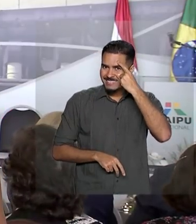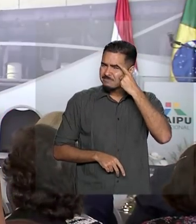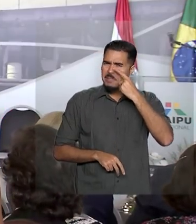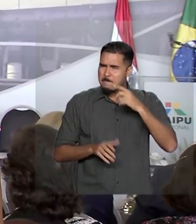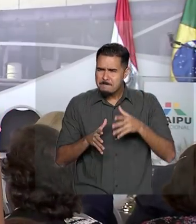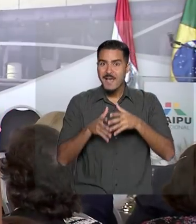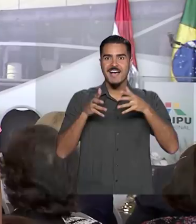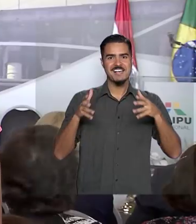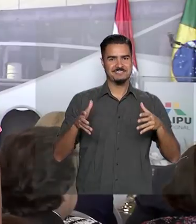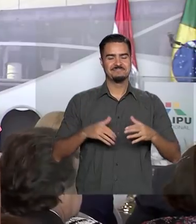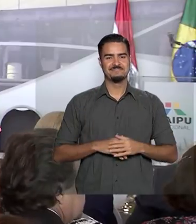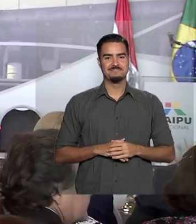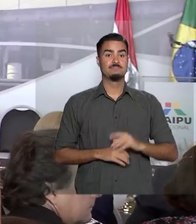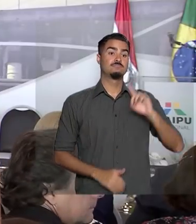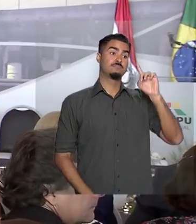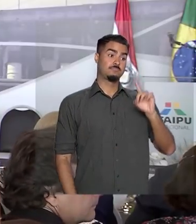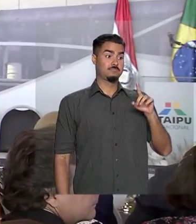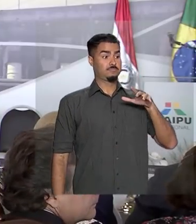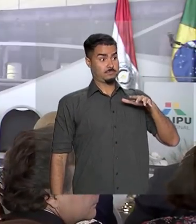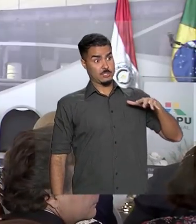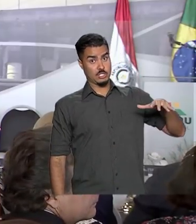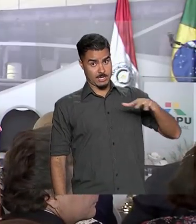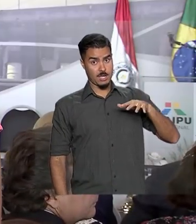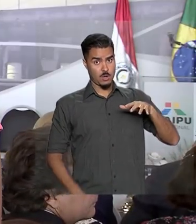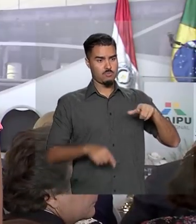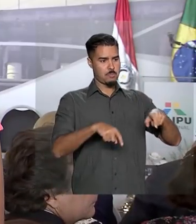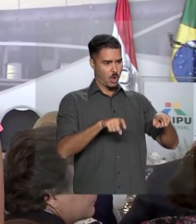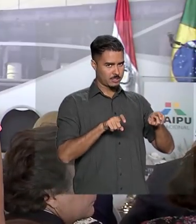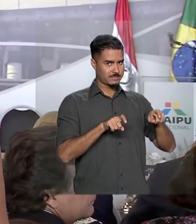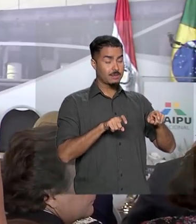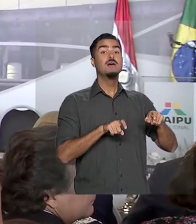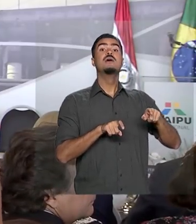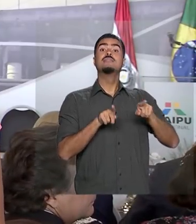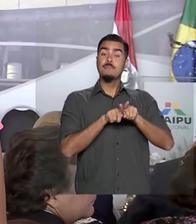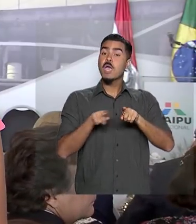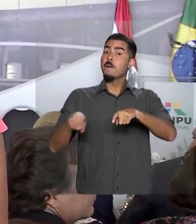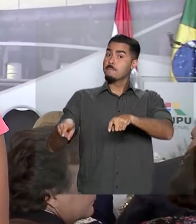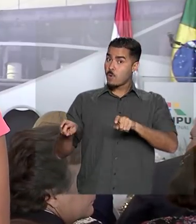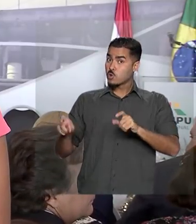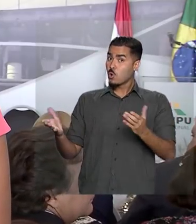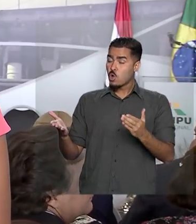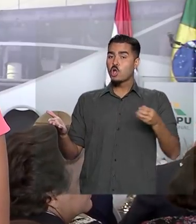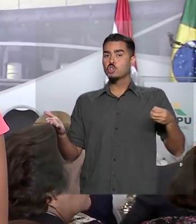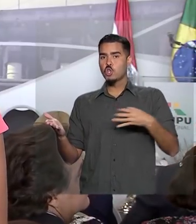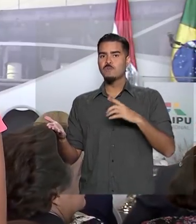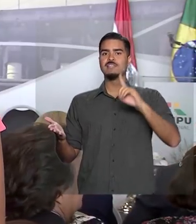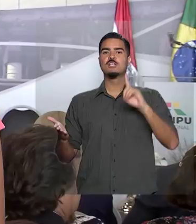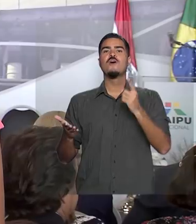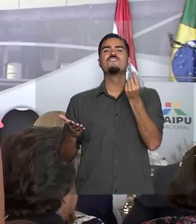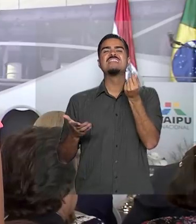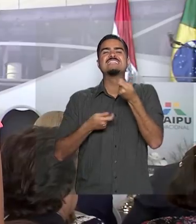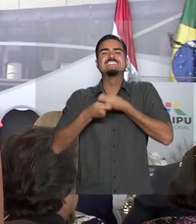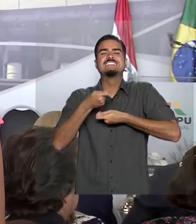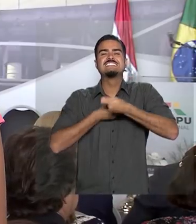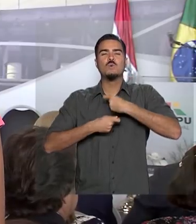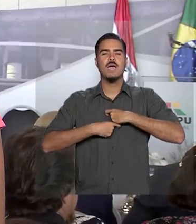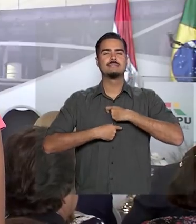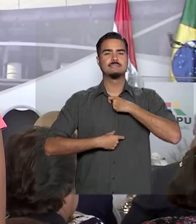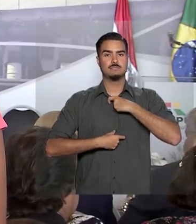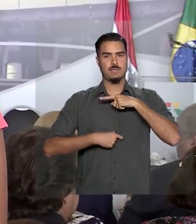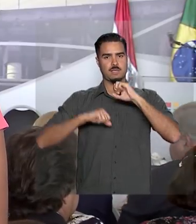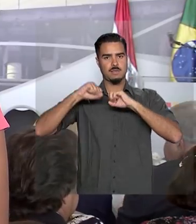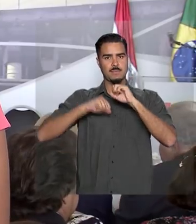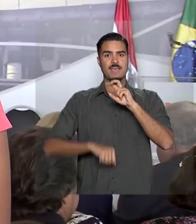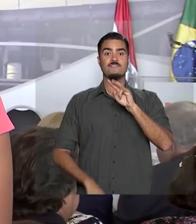E além do diretor-geral de Itaipu, também toma posse hoje o novo diretor financeiro executivo da empresa, que é